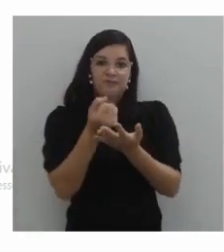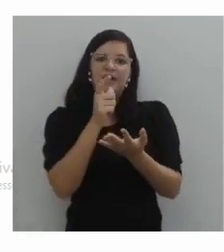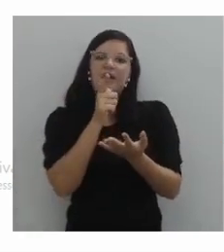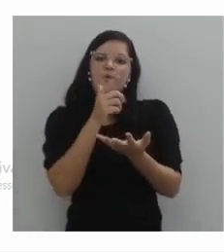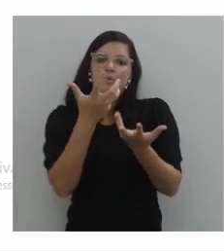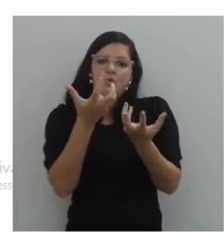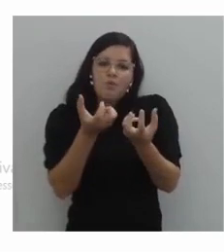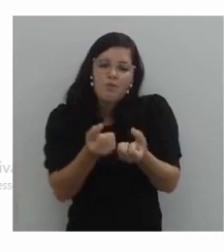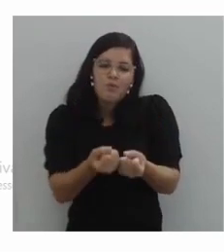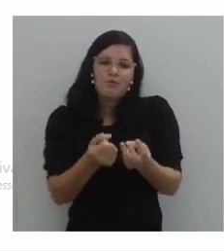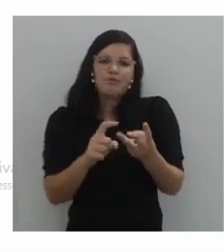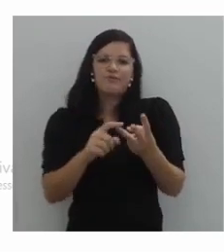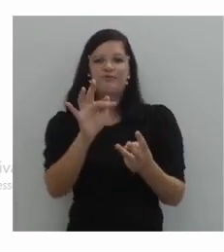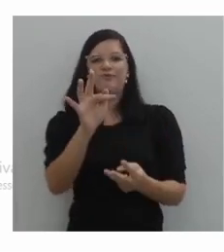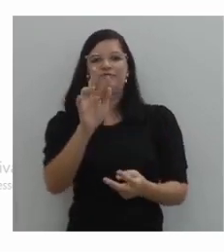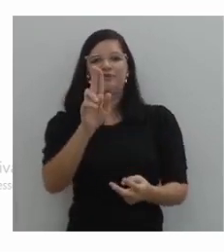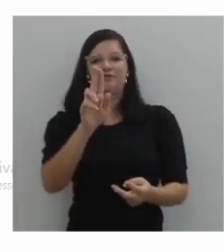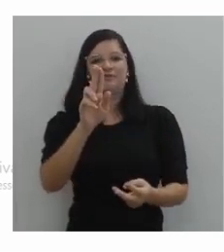infiltração